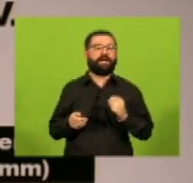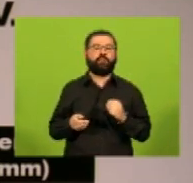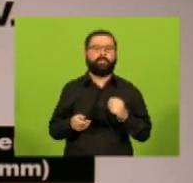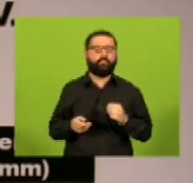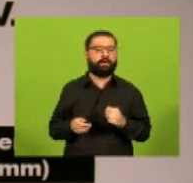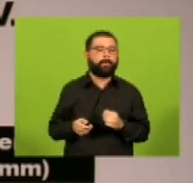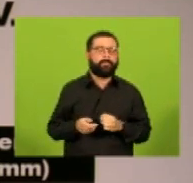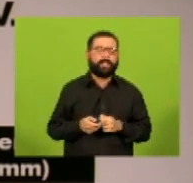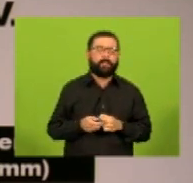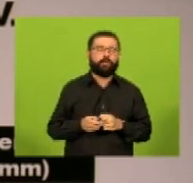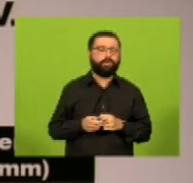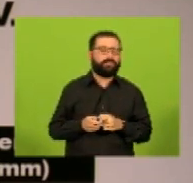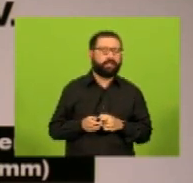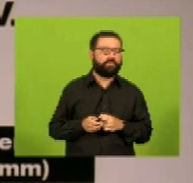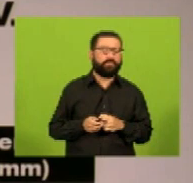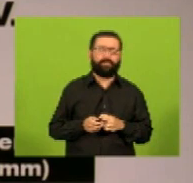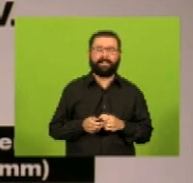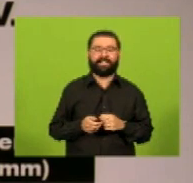abertura de